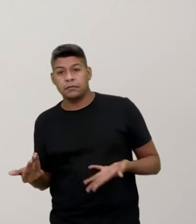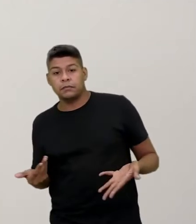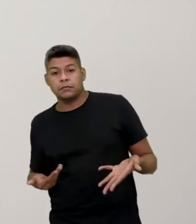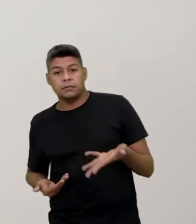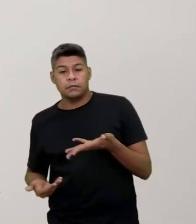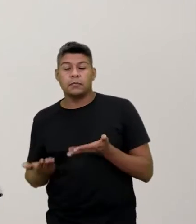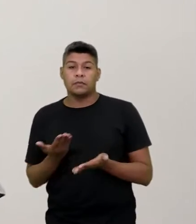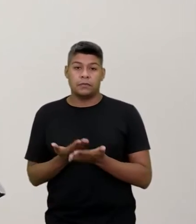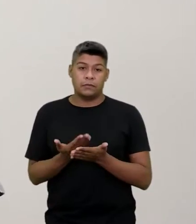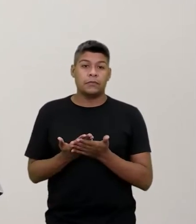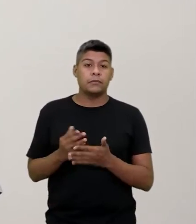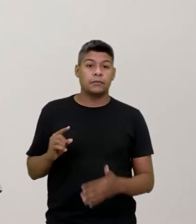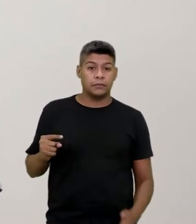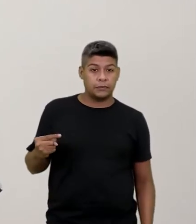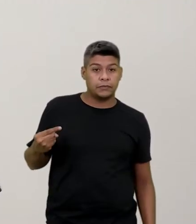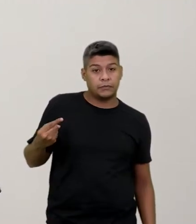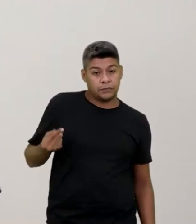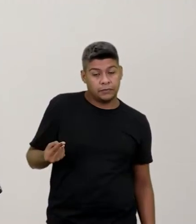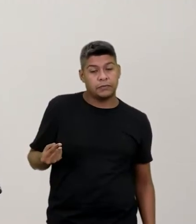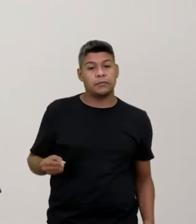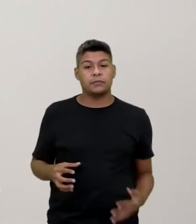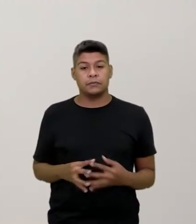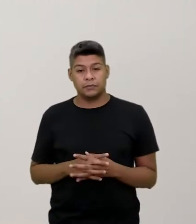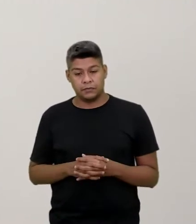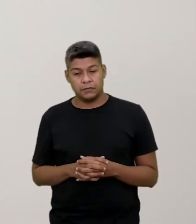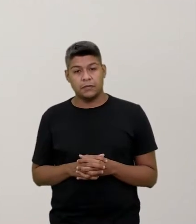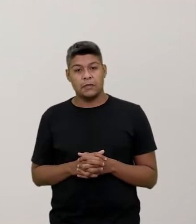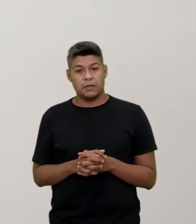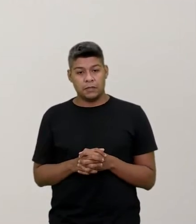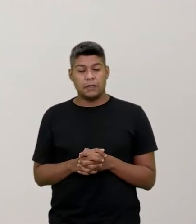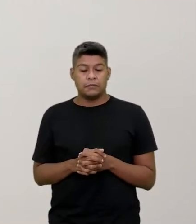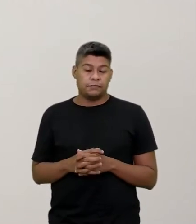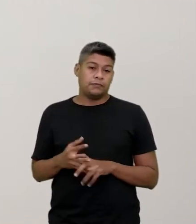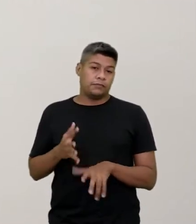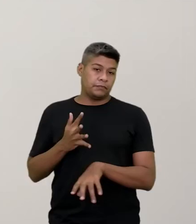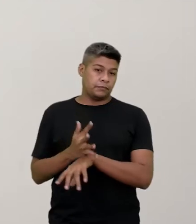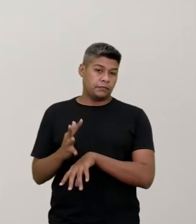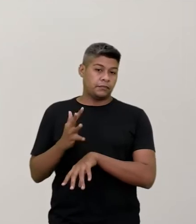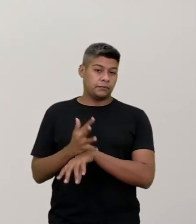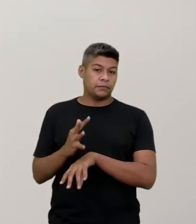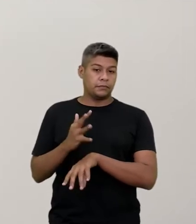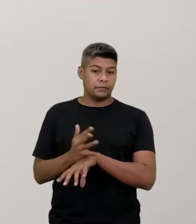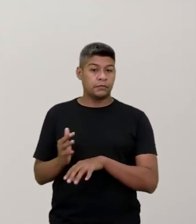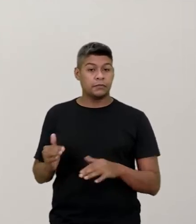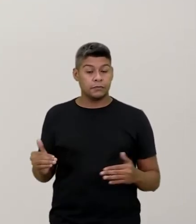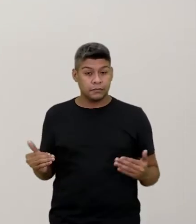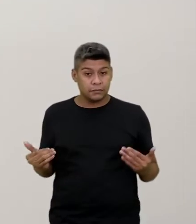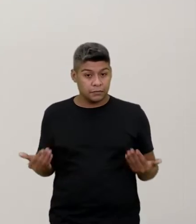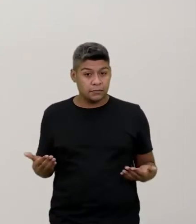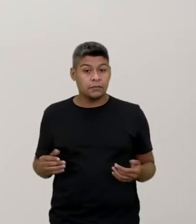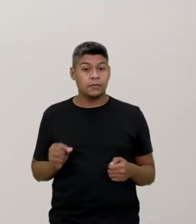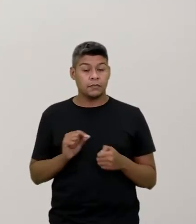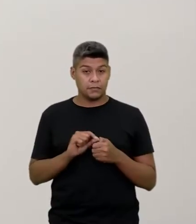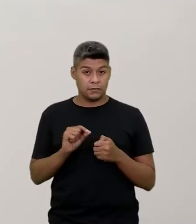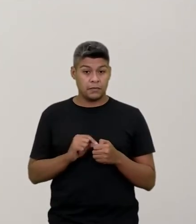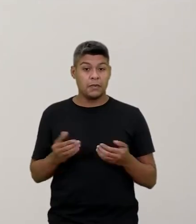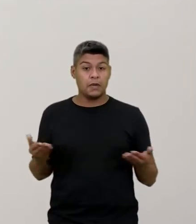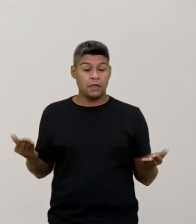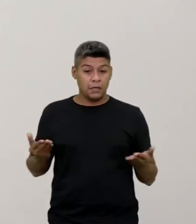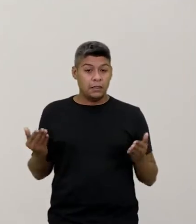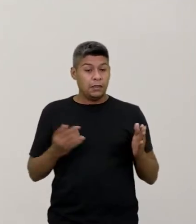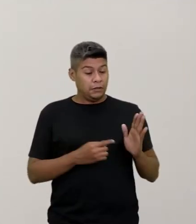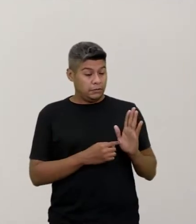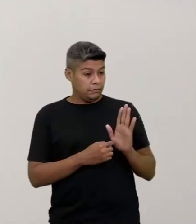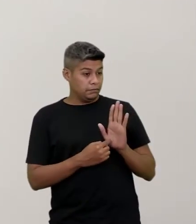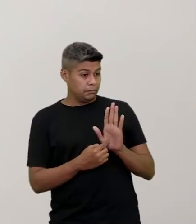partir da aula que vem, ou seja, para ir mais para essa parte prática, né? Então, o que eu vou fazer agora, eu vou, em primeiro lugar, mostrar